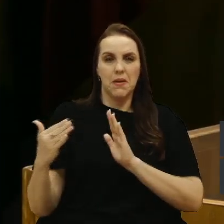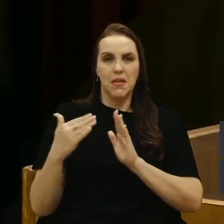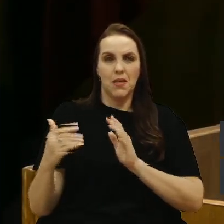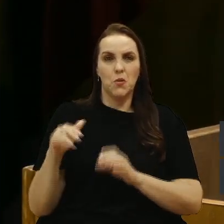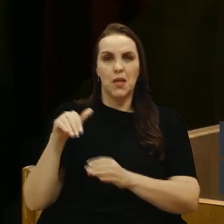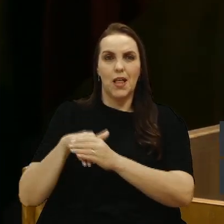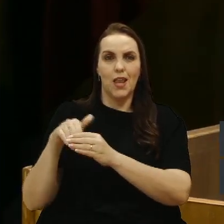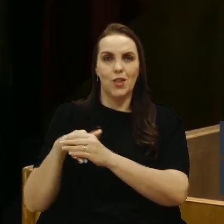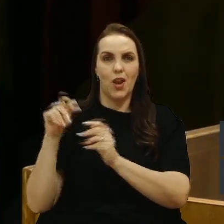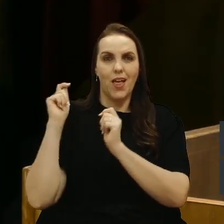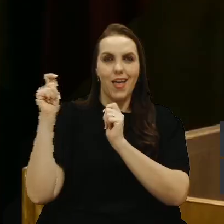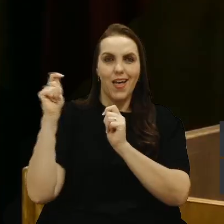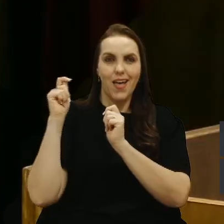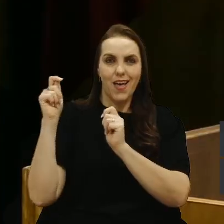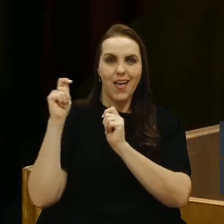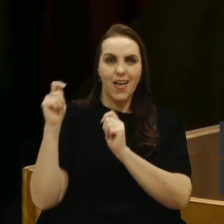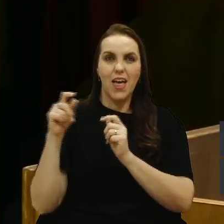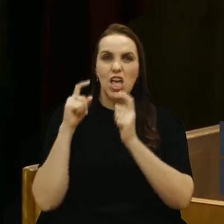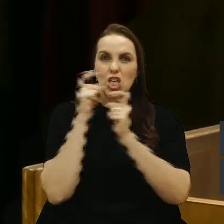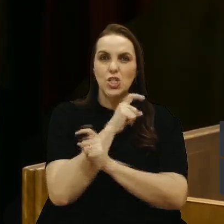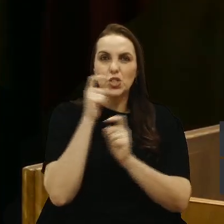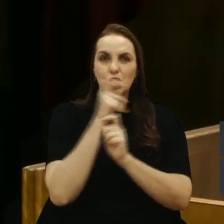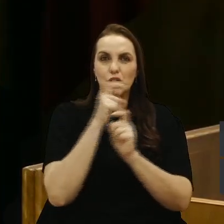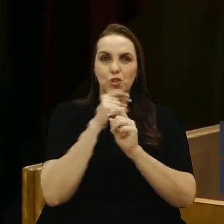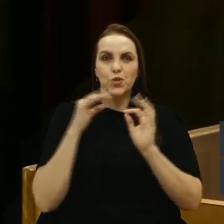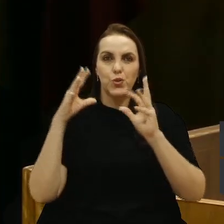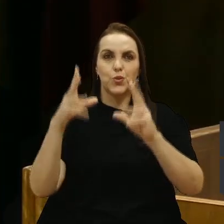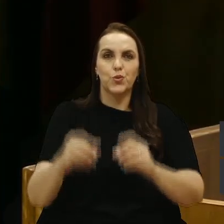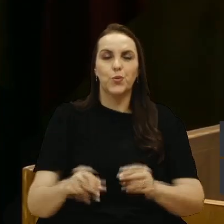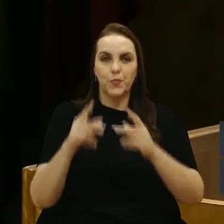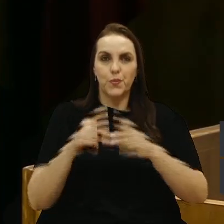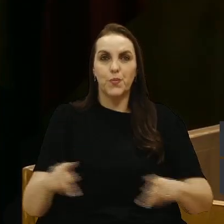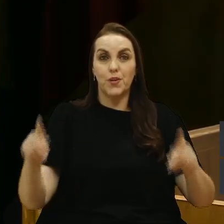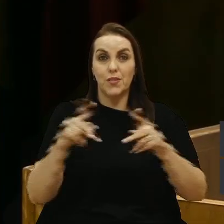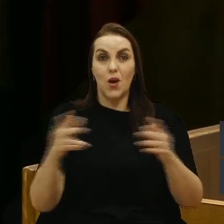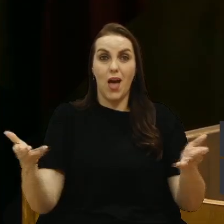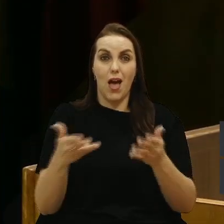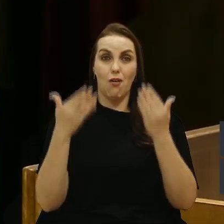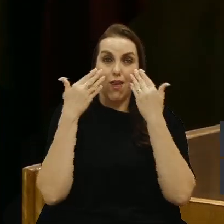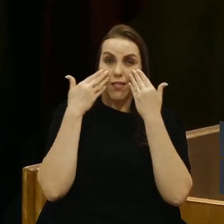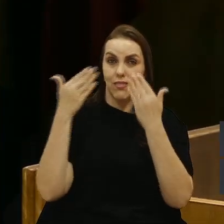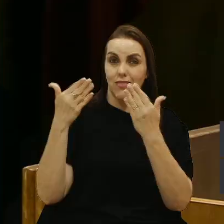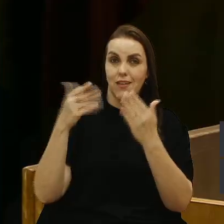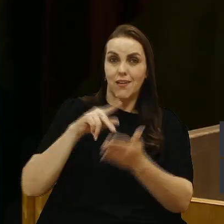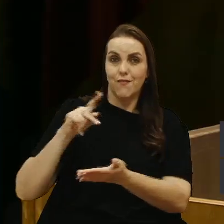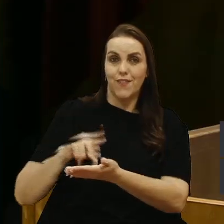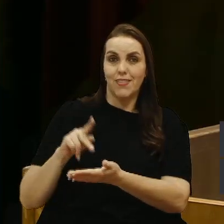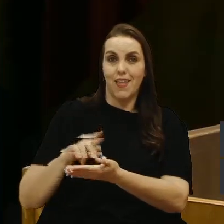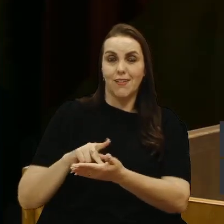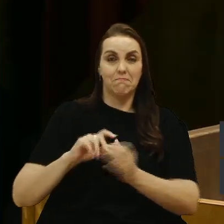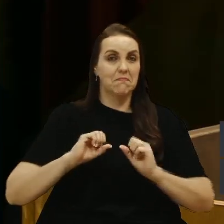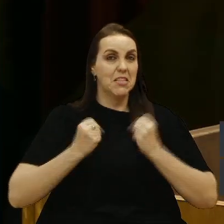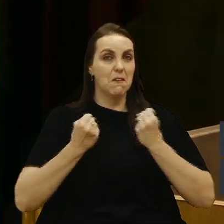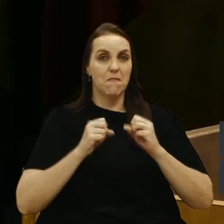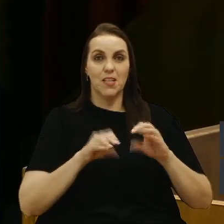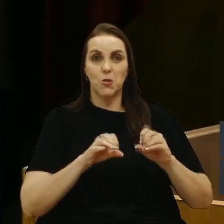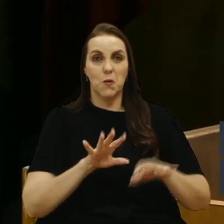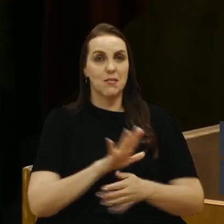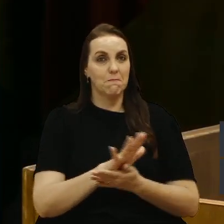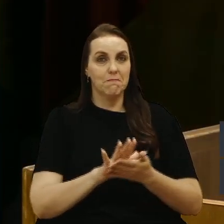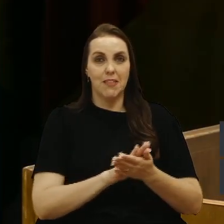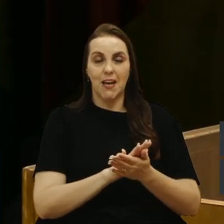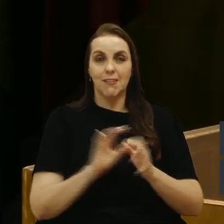de campanha para mentir para a população e agora revela sua verdadeira face. Aquele que não defende a educação, que não defende